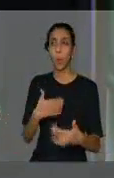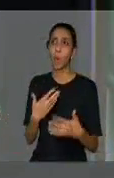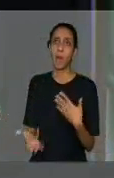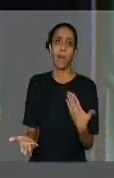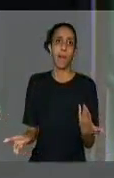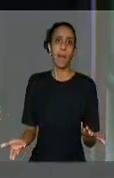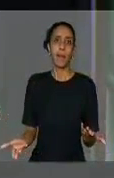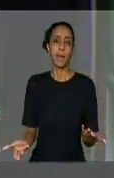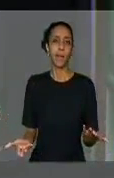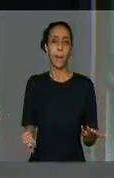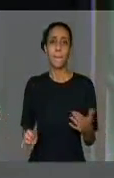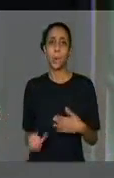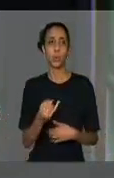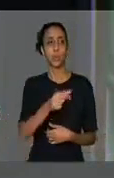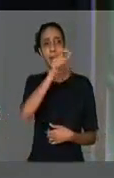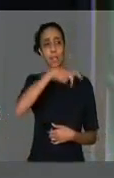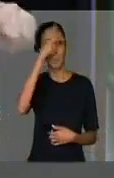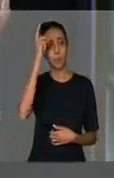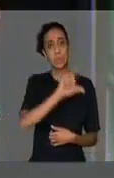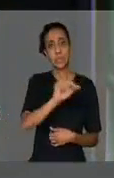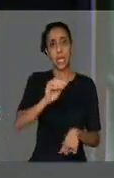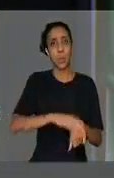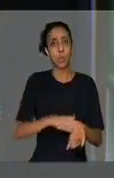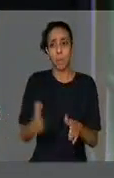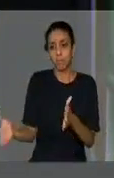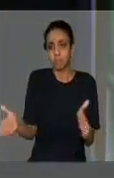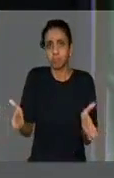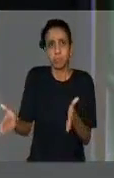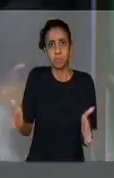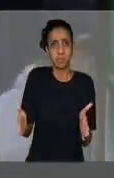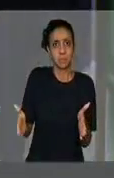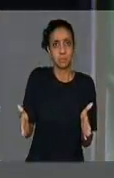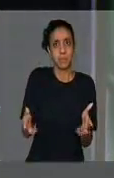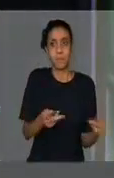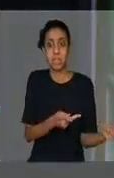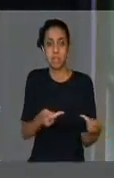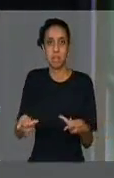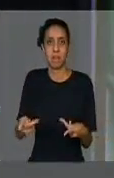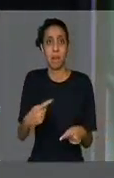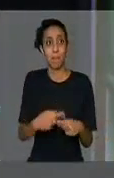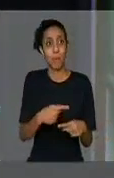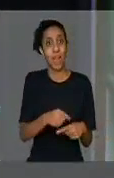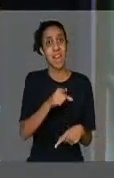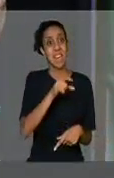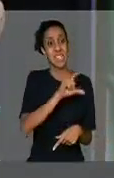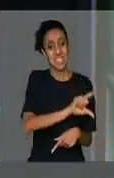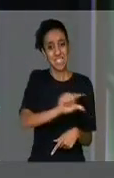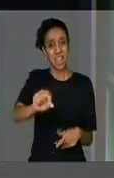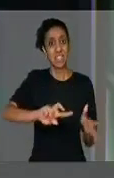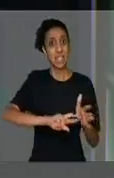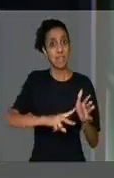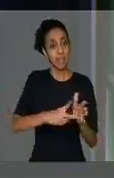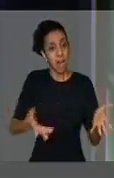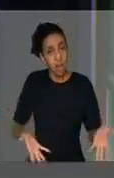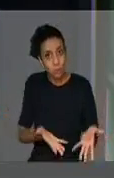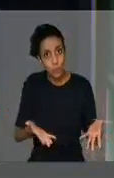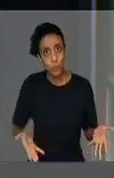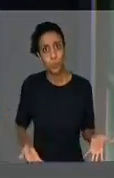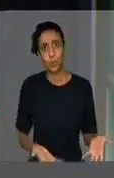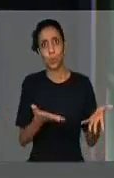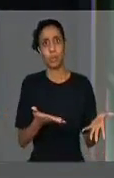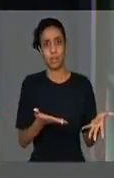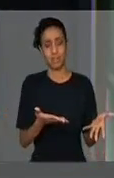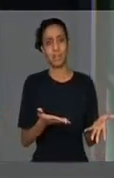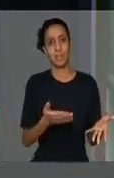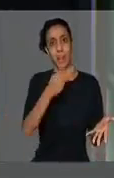digamos, saída temporária necessária para essa estratégia do Estado brasileiro, que é uma das leis mais avançadas,